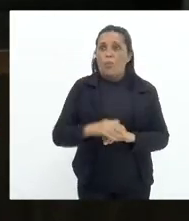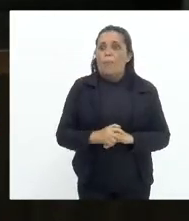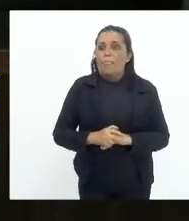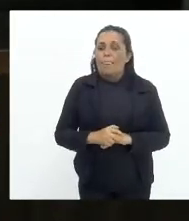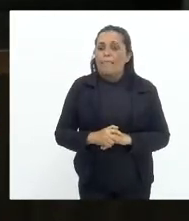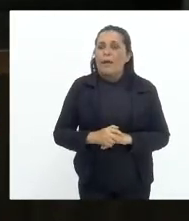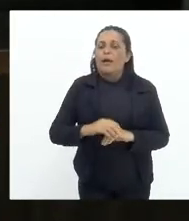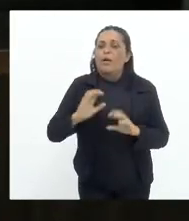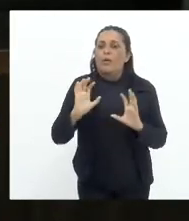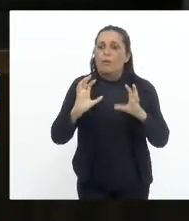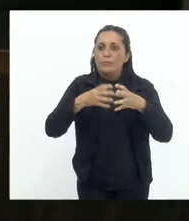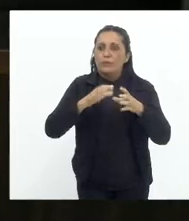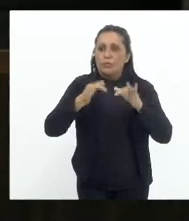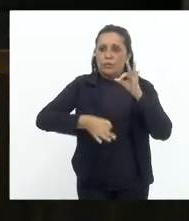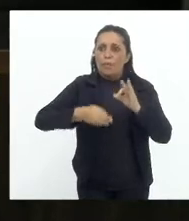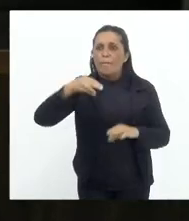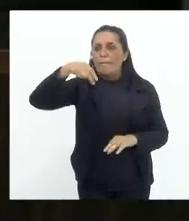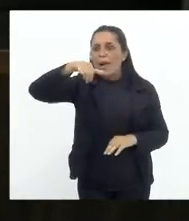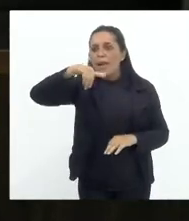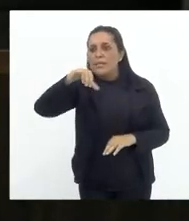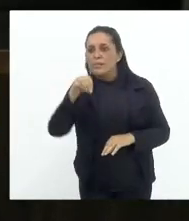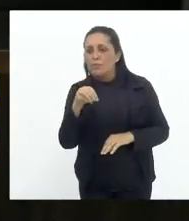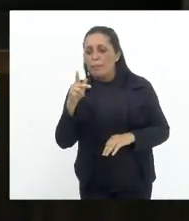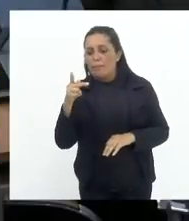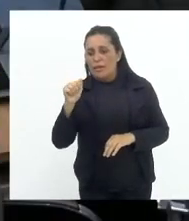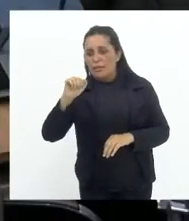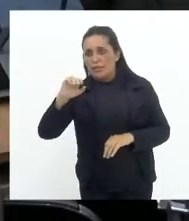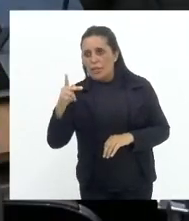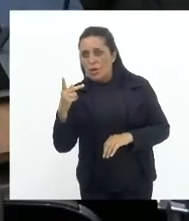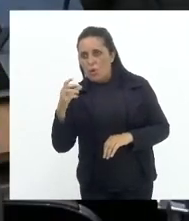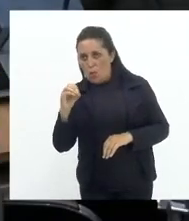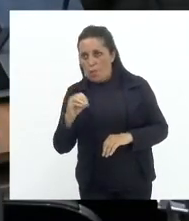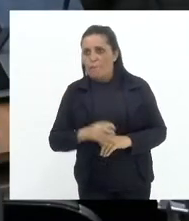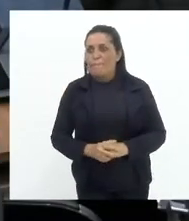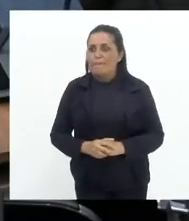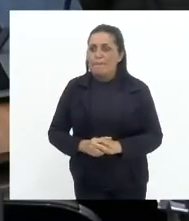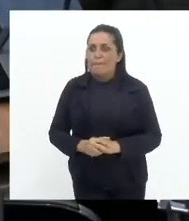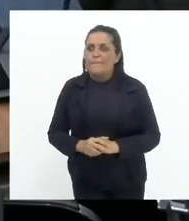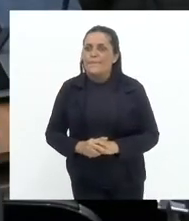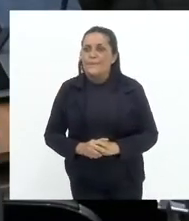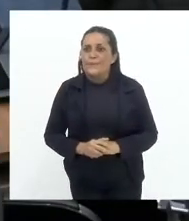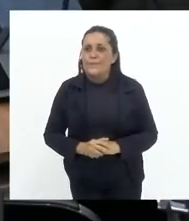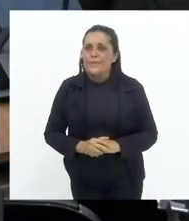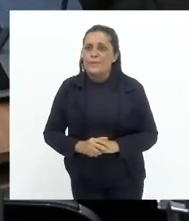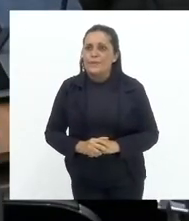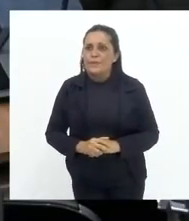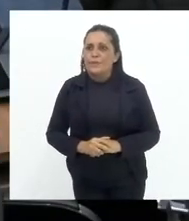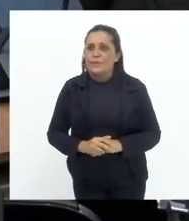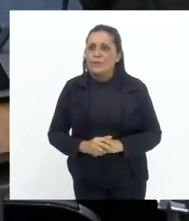pela comissão de concessão desse Deputado Márcio Pacheco e tá do Márcio Pacheco a